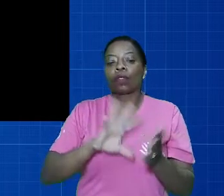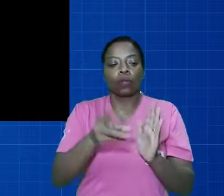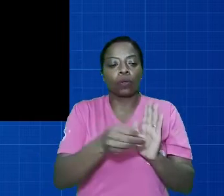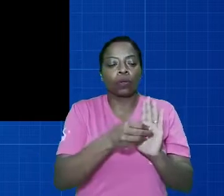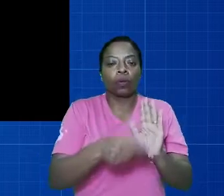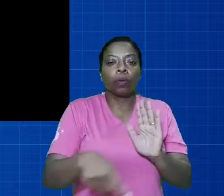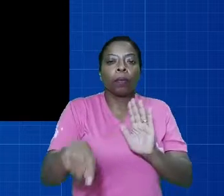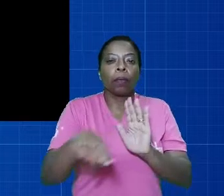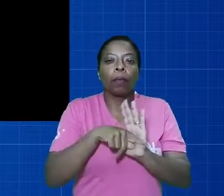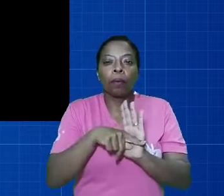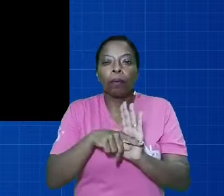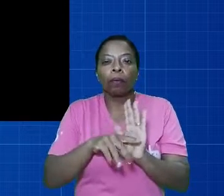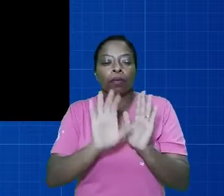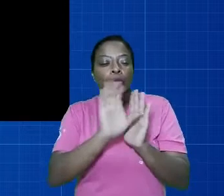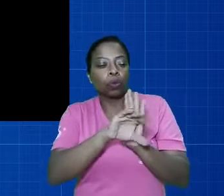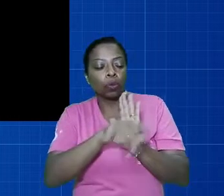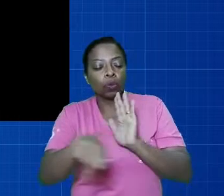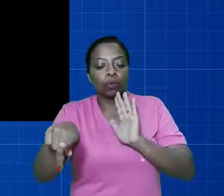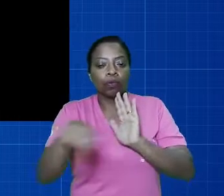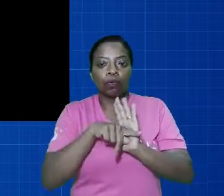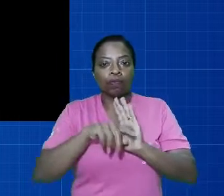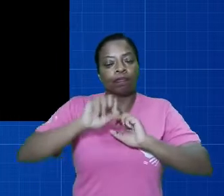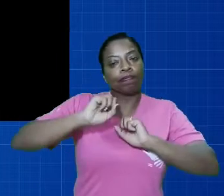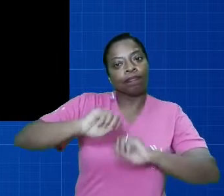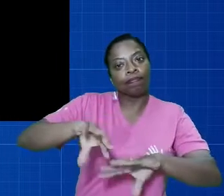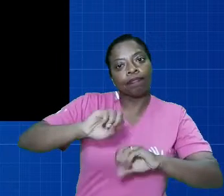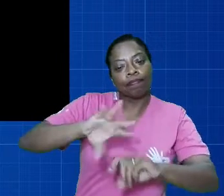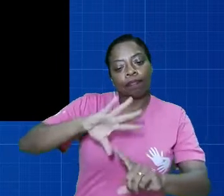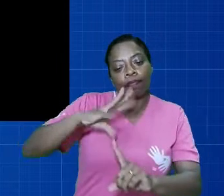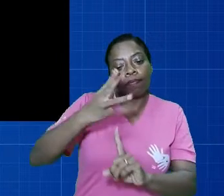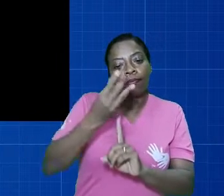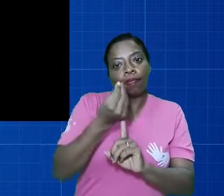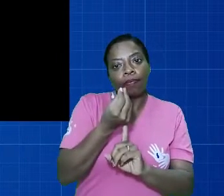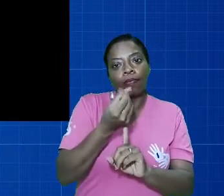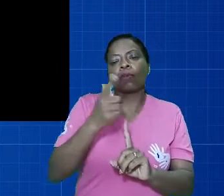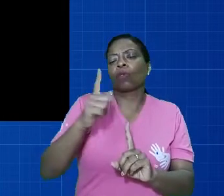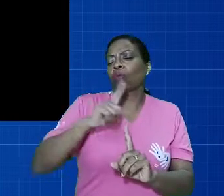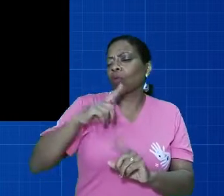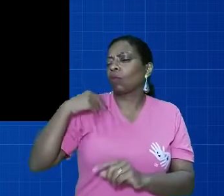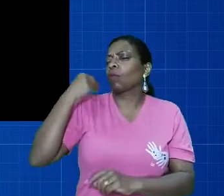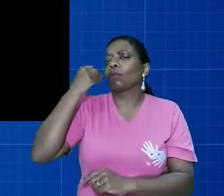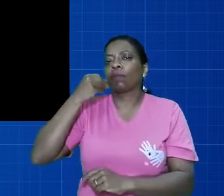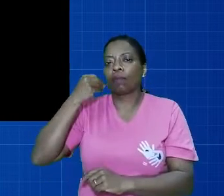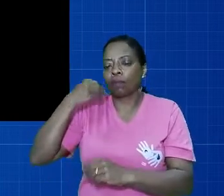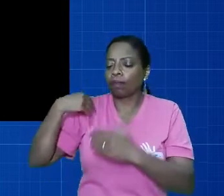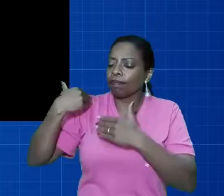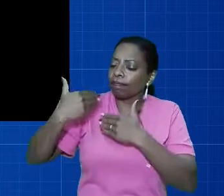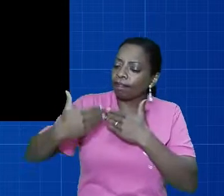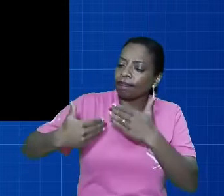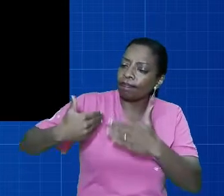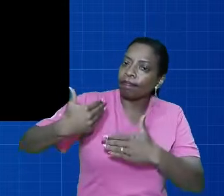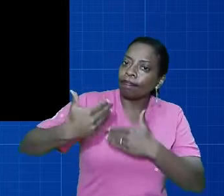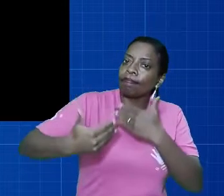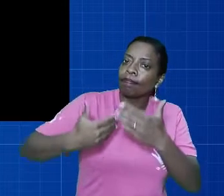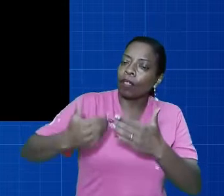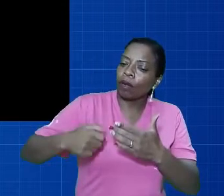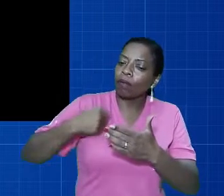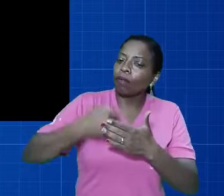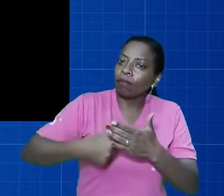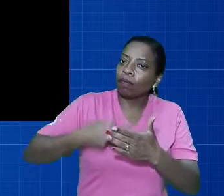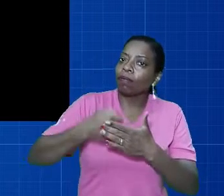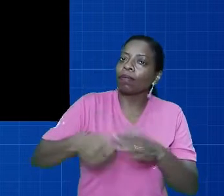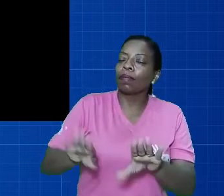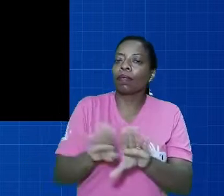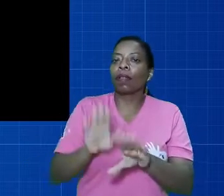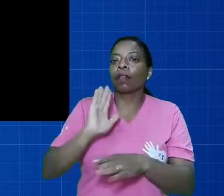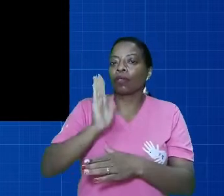ideia de arte como conhecimento. Né? A gente já tinha ali uma caminhada, né, já tínhamos avançados em termos do que